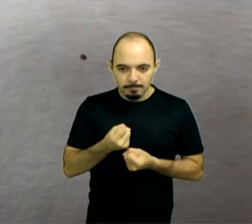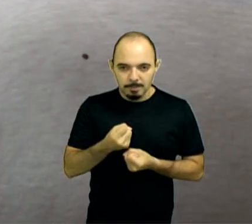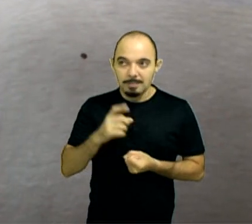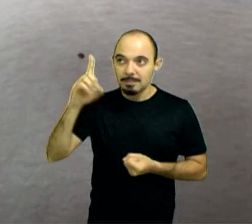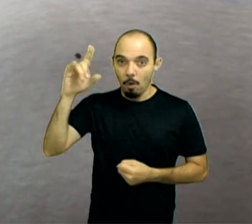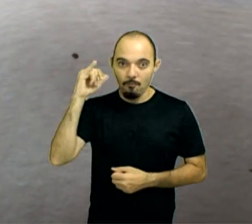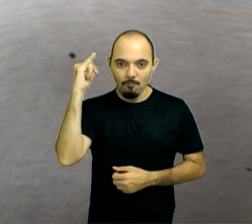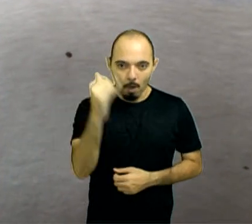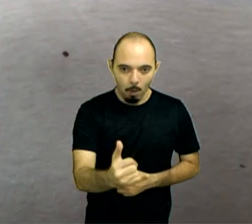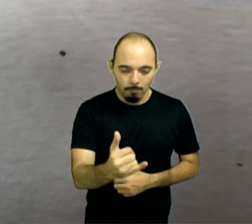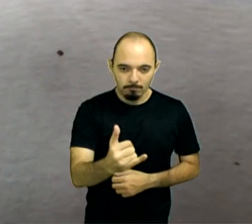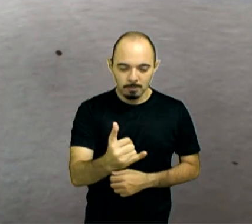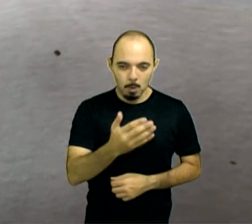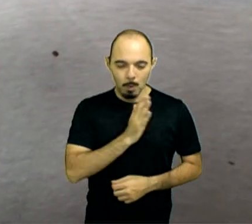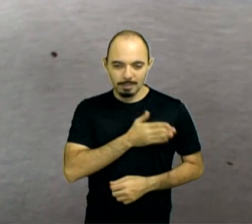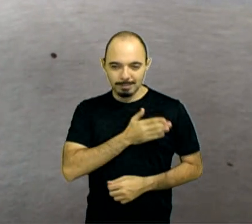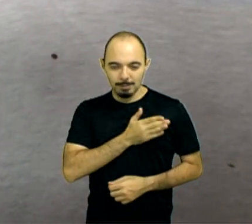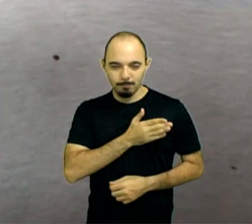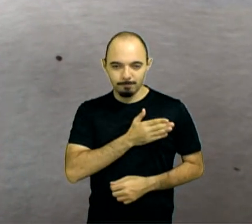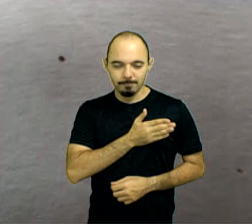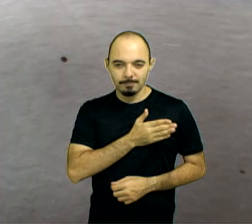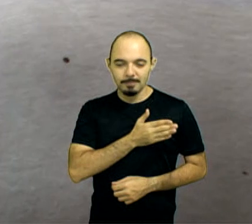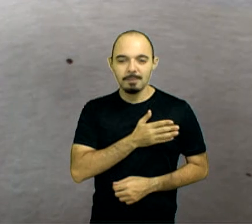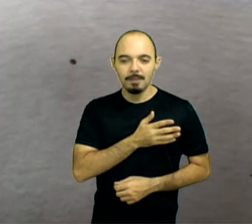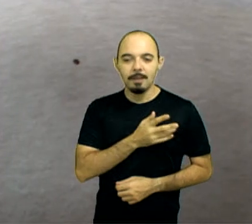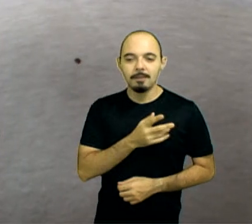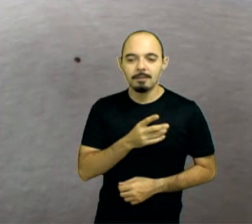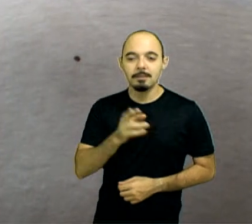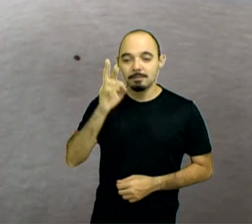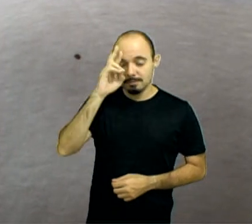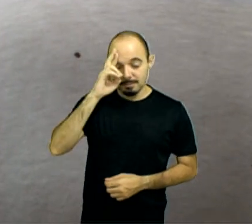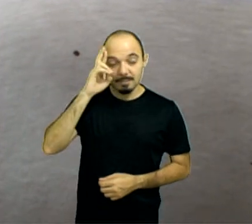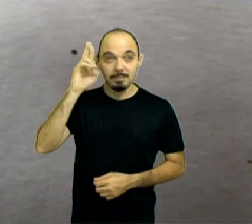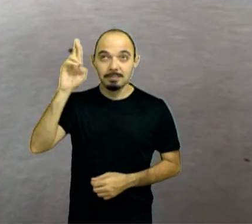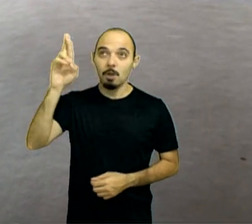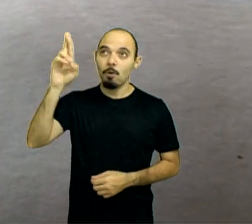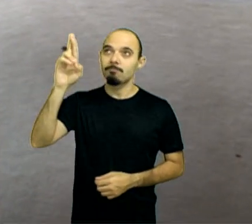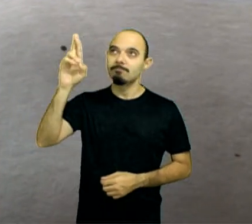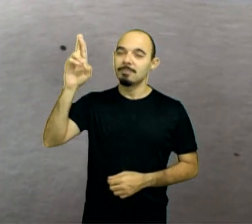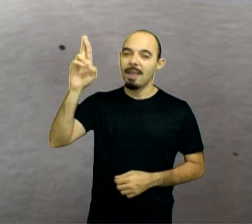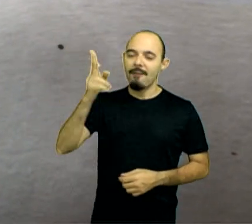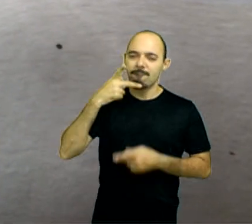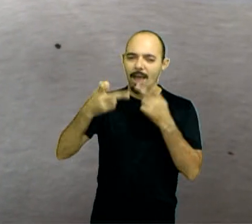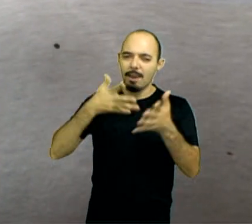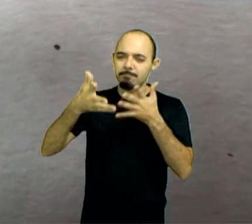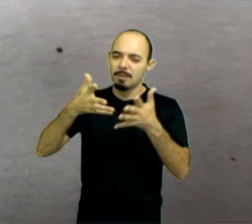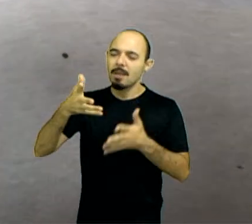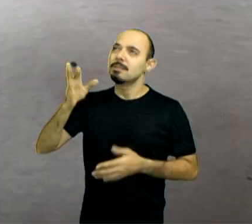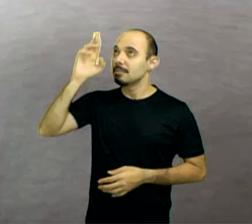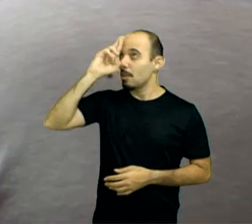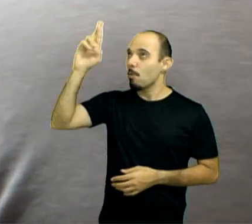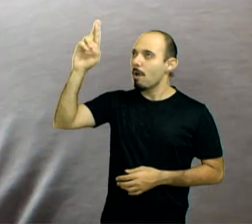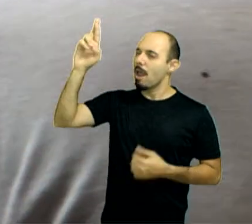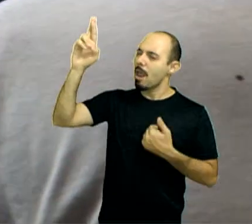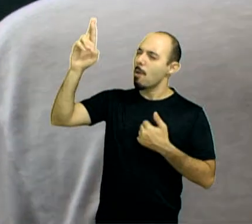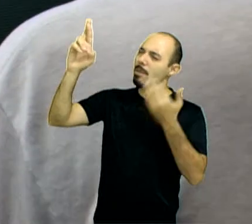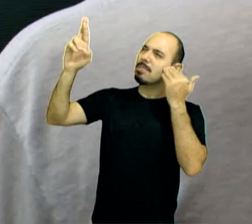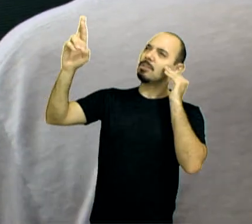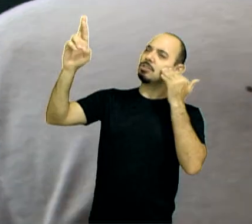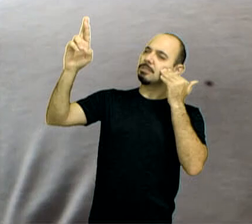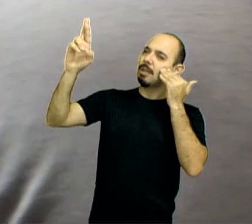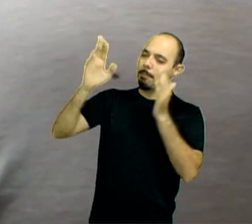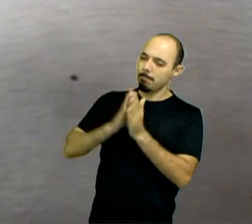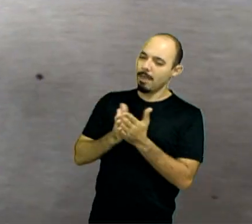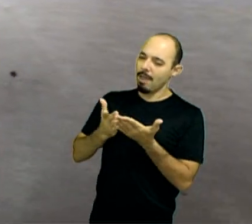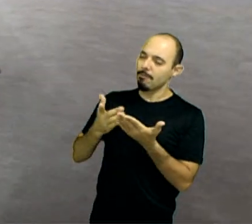Deus. Fala, Senhor, eu entendi. Eu recebo a Tua palavra. Fala